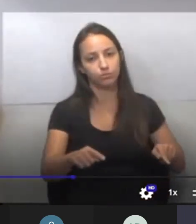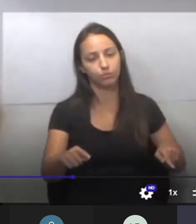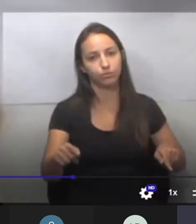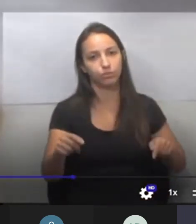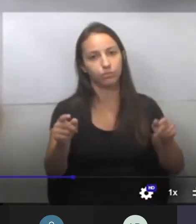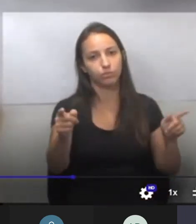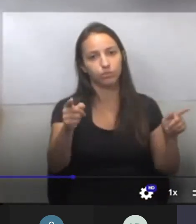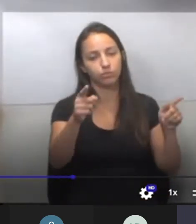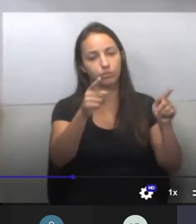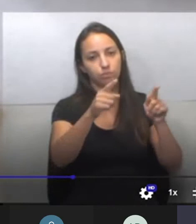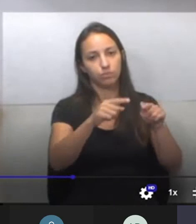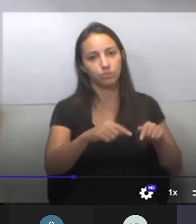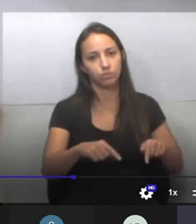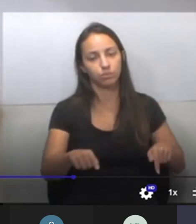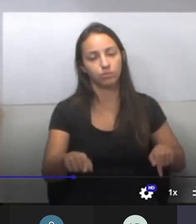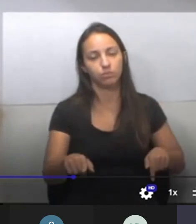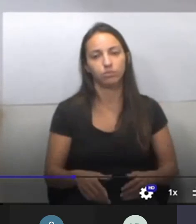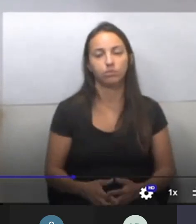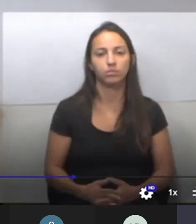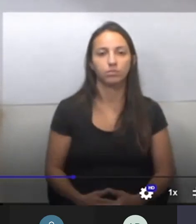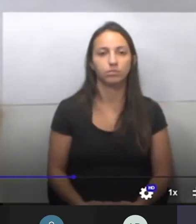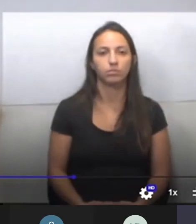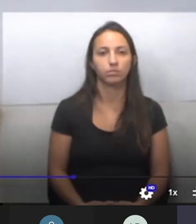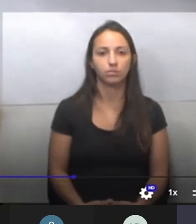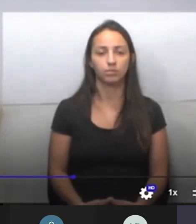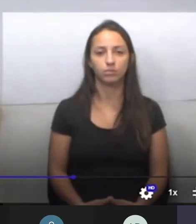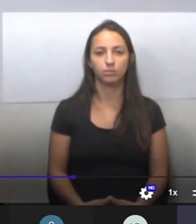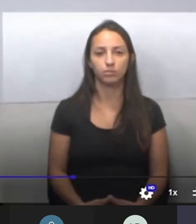e sai o gás.